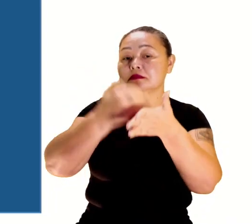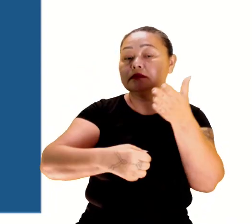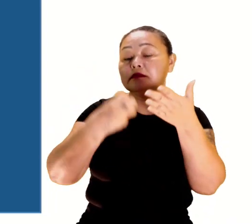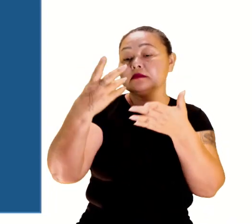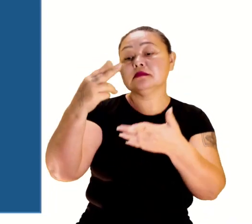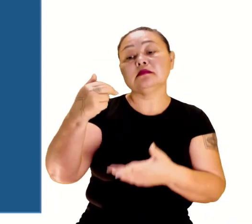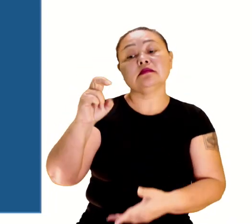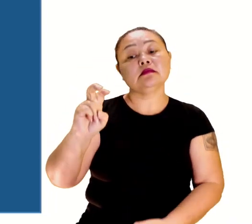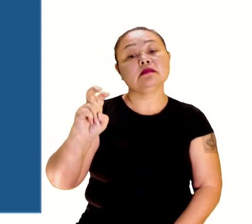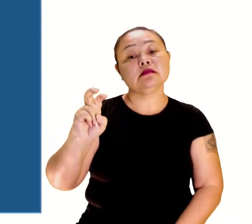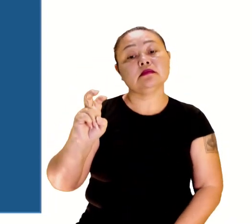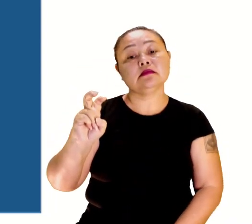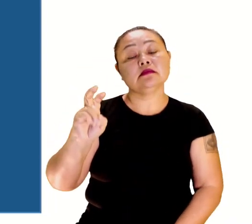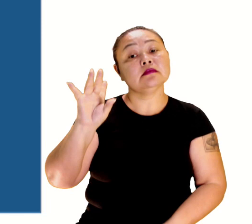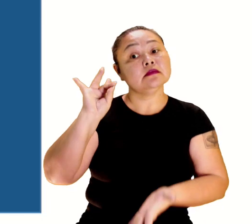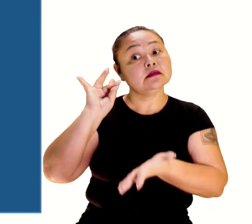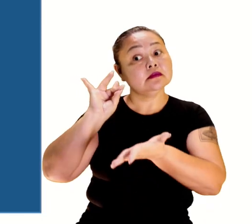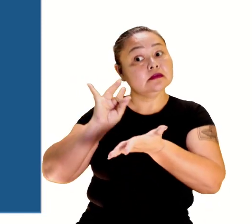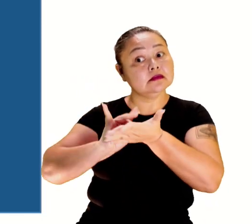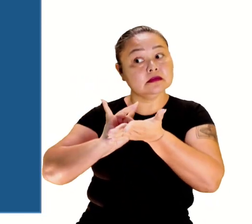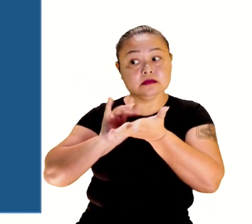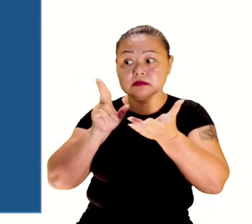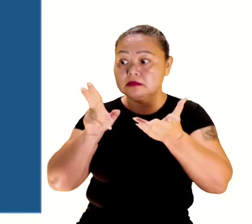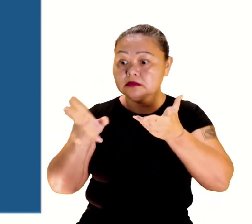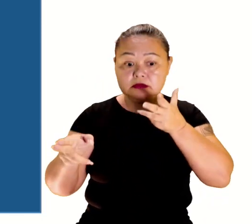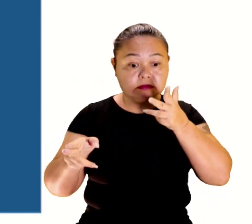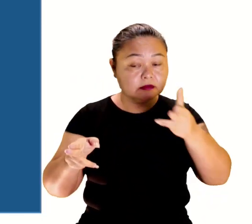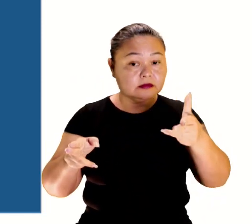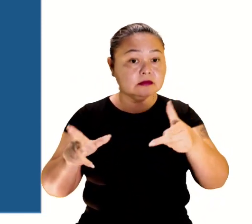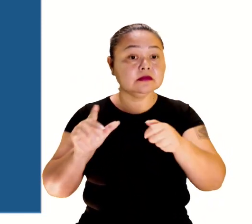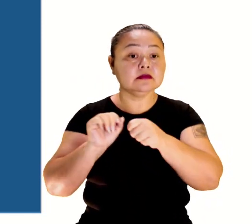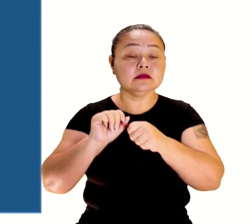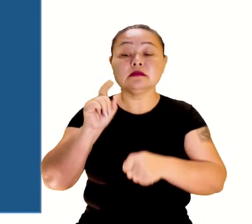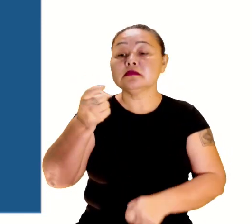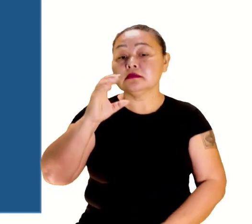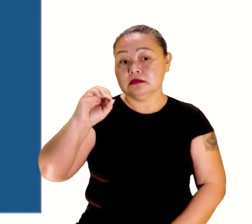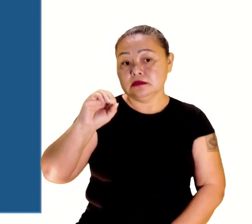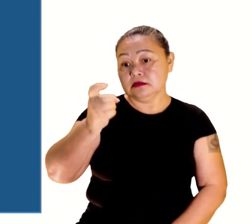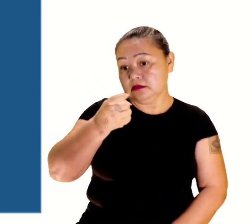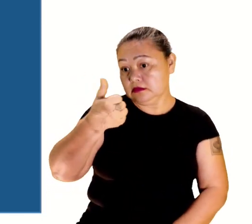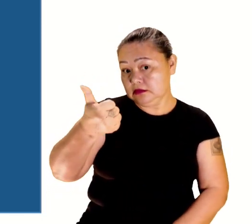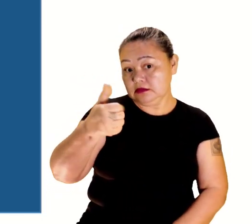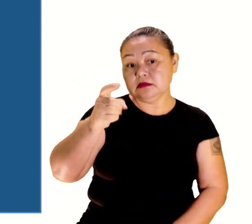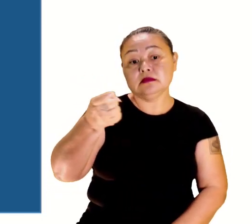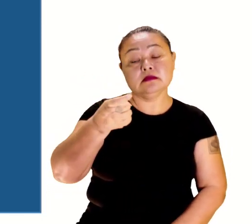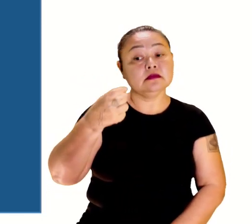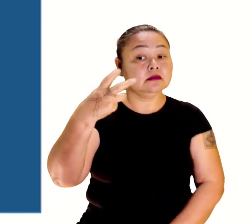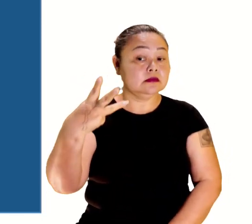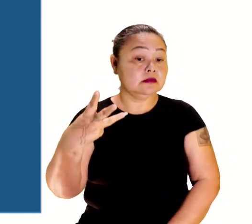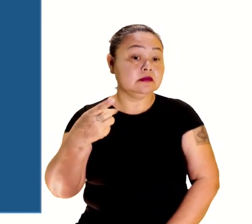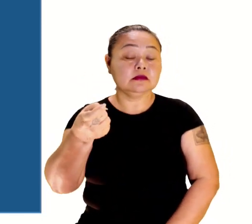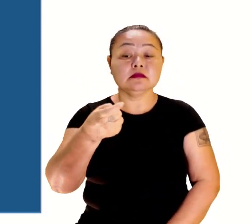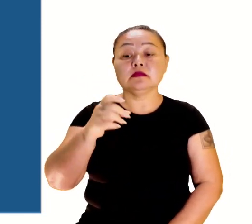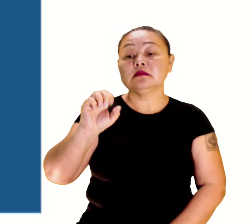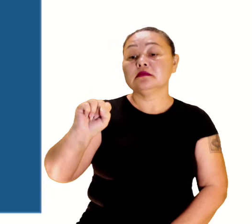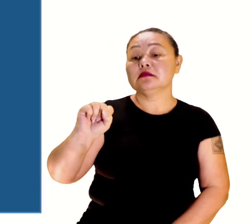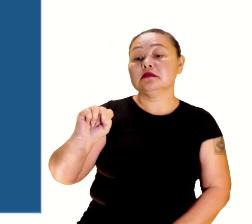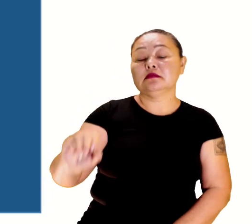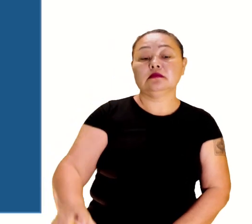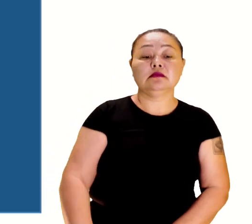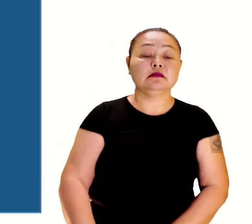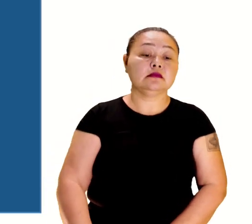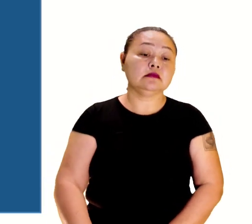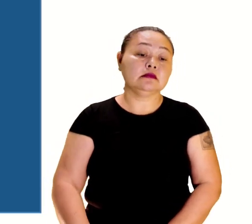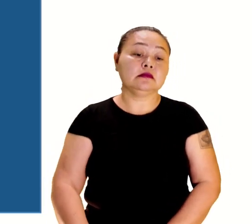3 igual a 5. Verdadeira. Será que esse x vale 0? Será que ele vale 1? Será que ele vale 3? Ou será que ele